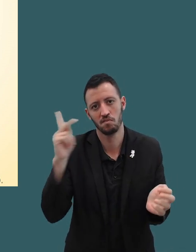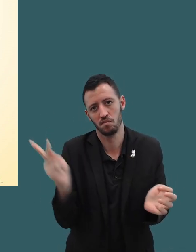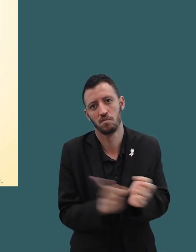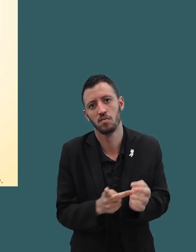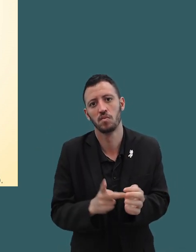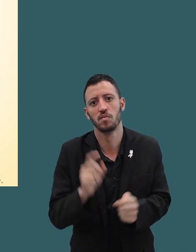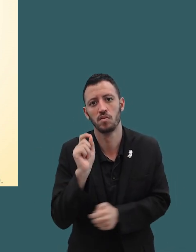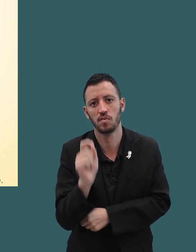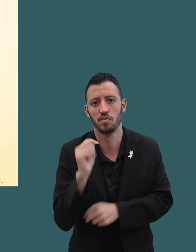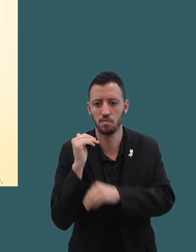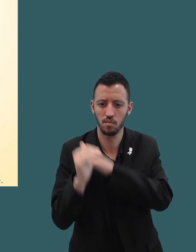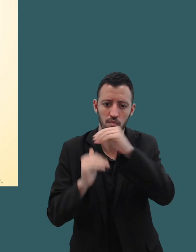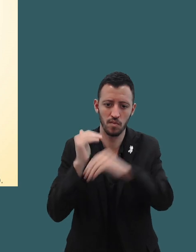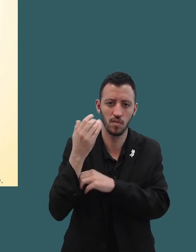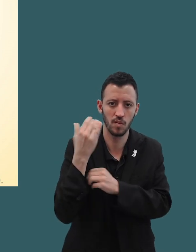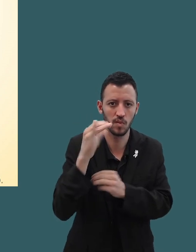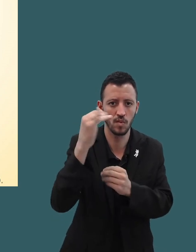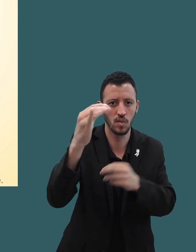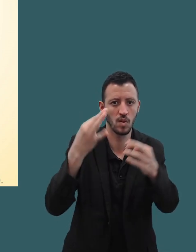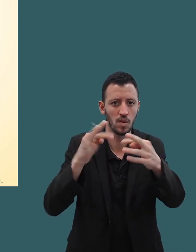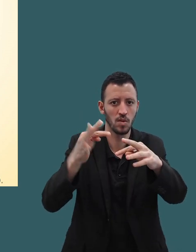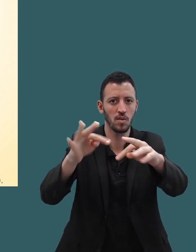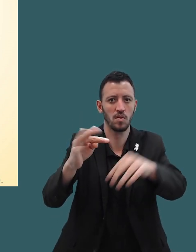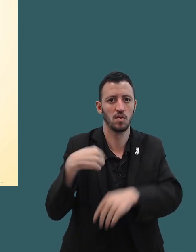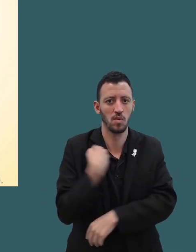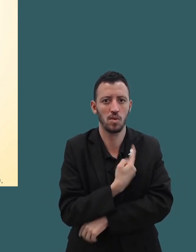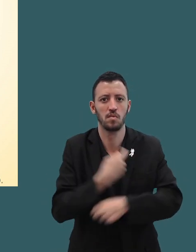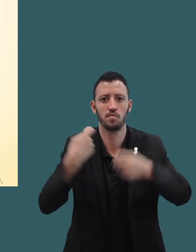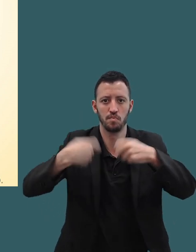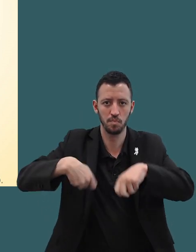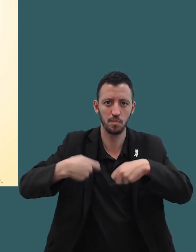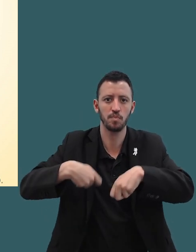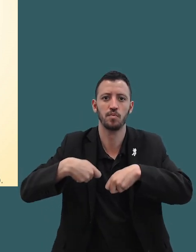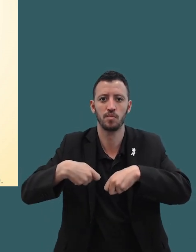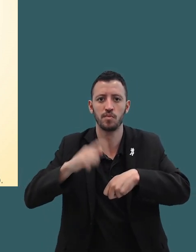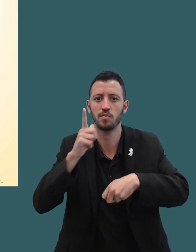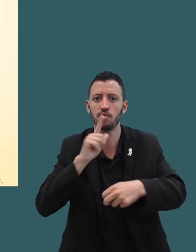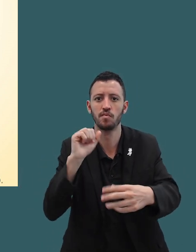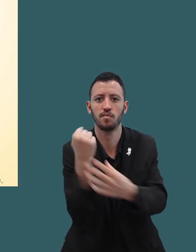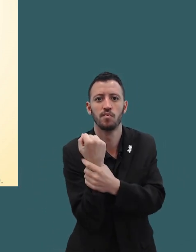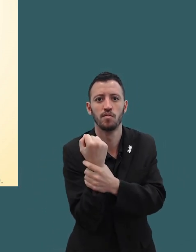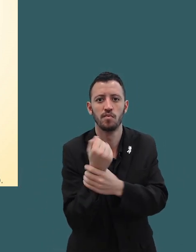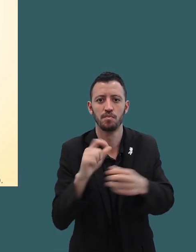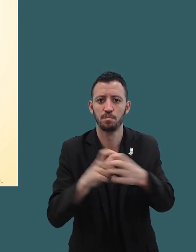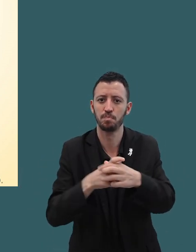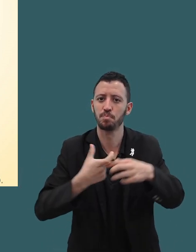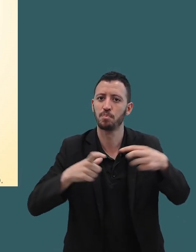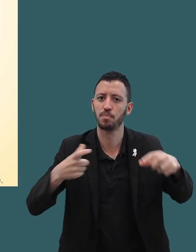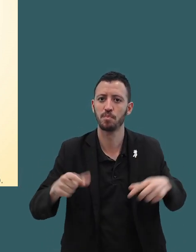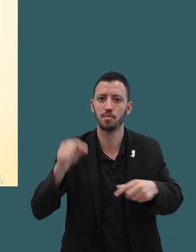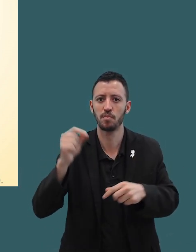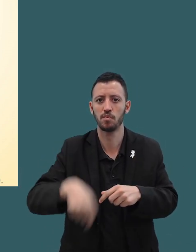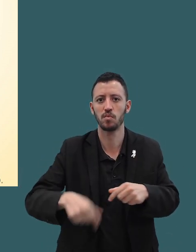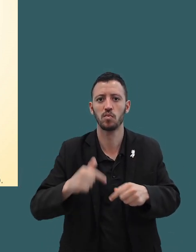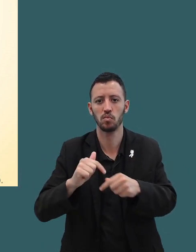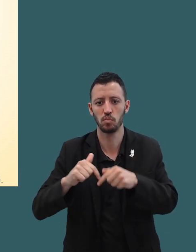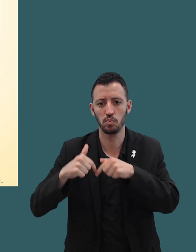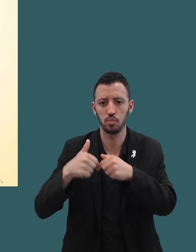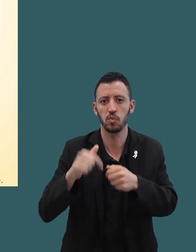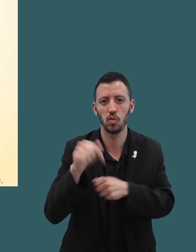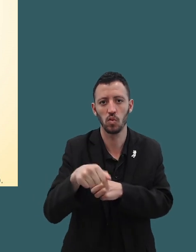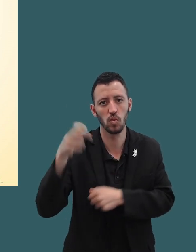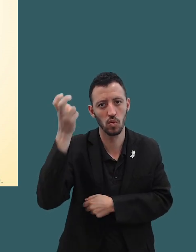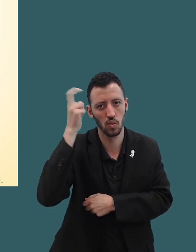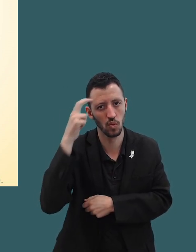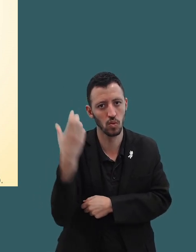para esse desenvolvimento científico e tecnológico, nós precisamos garantir a ampliação do repertório